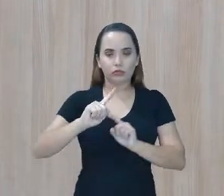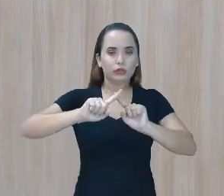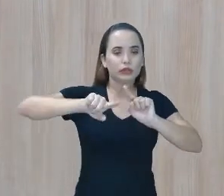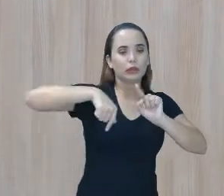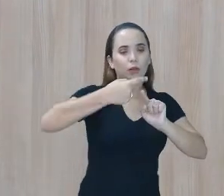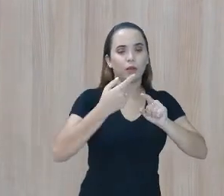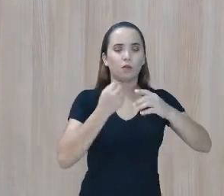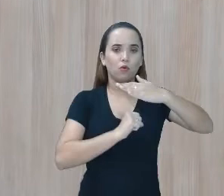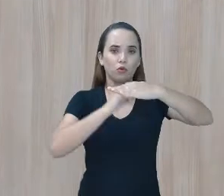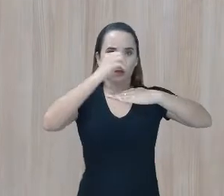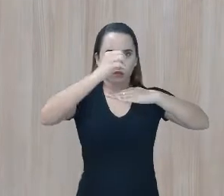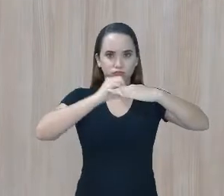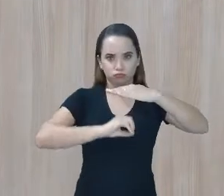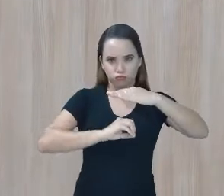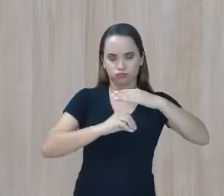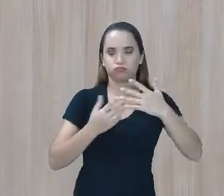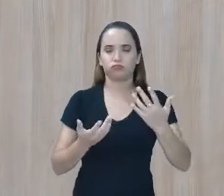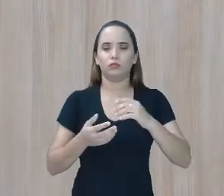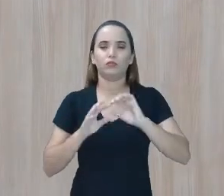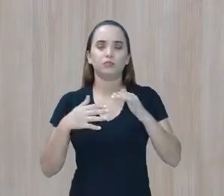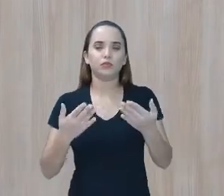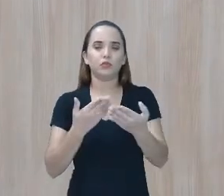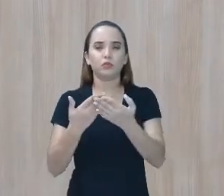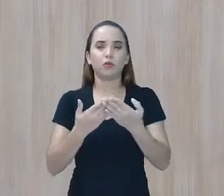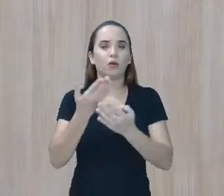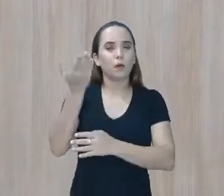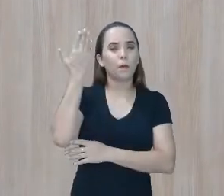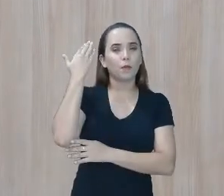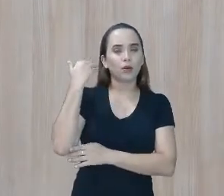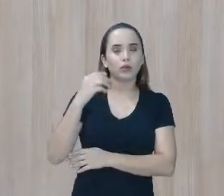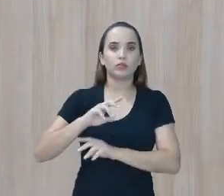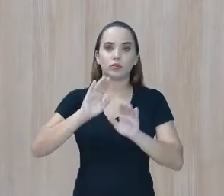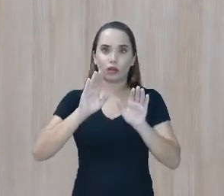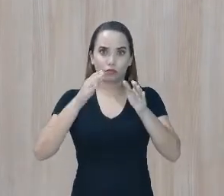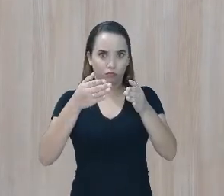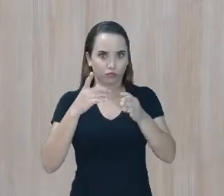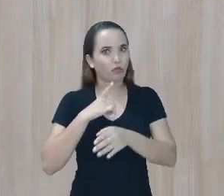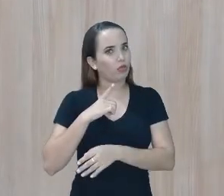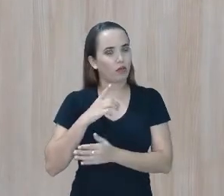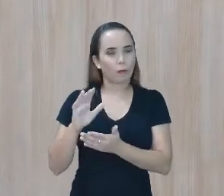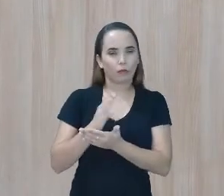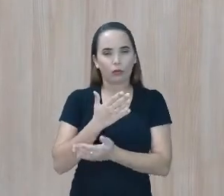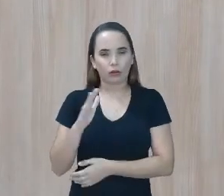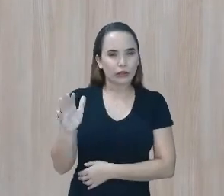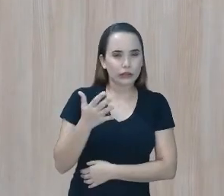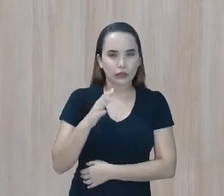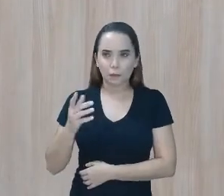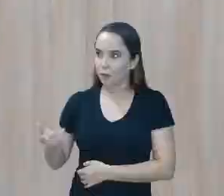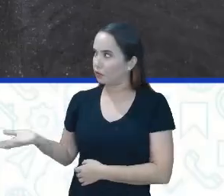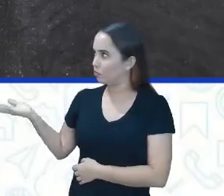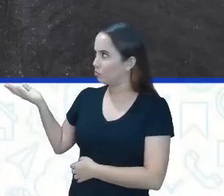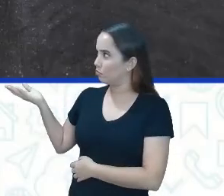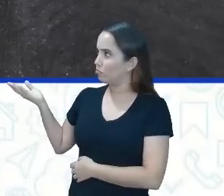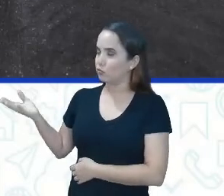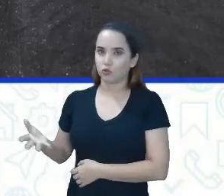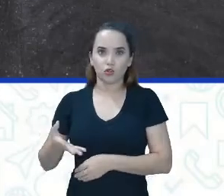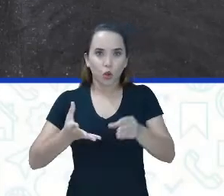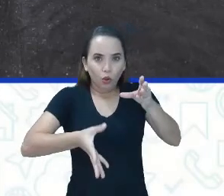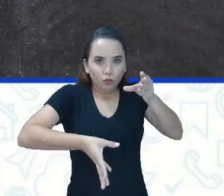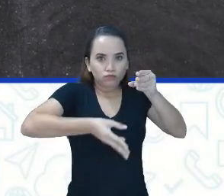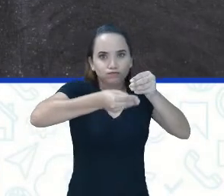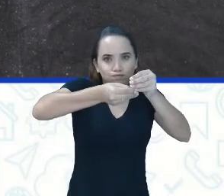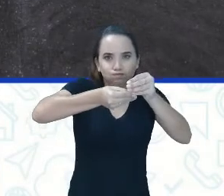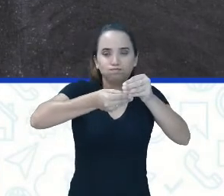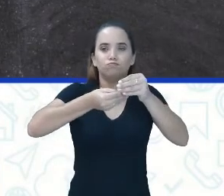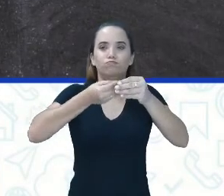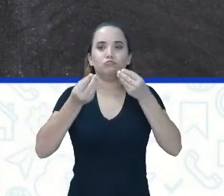certo? Então, só lembrando que na aula passada, especificamente, a gente ficou mais ou menos no que essa tela está resumindo aí, né? Ou seja, você tem